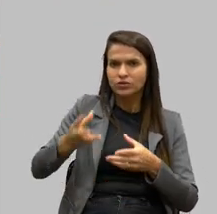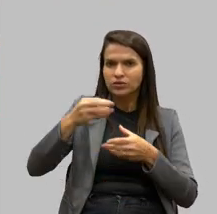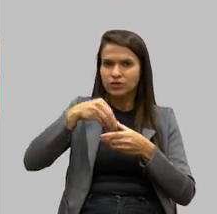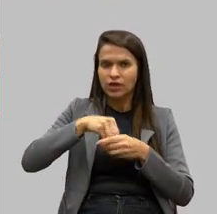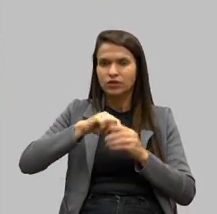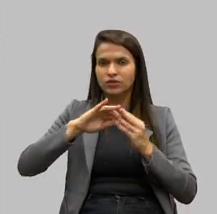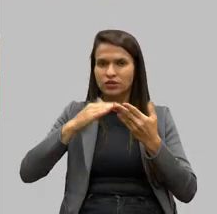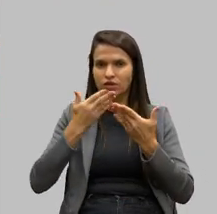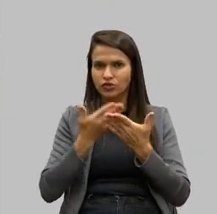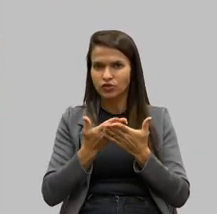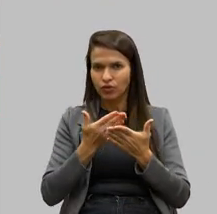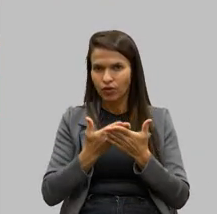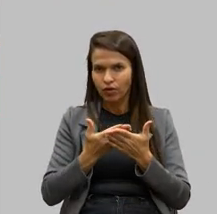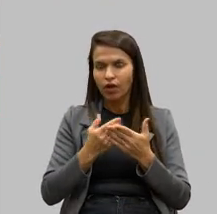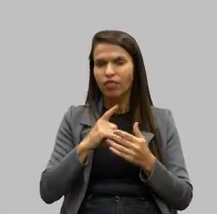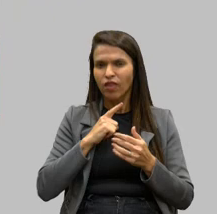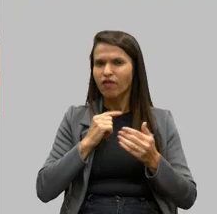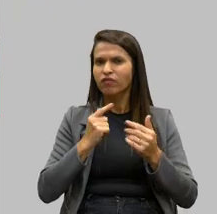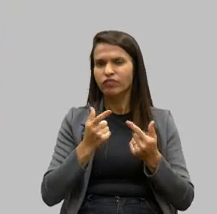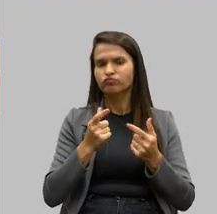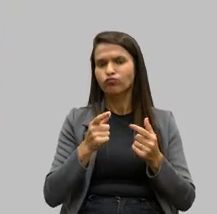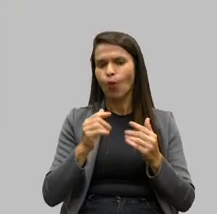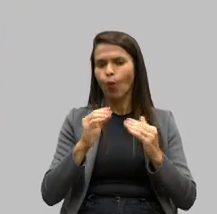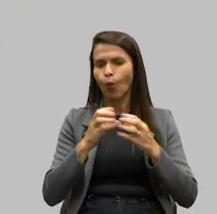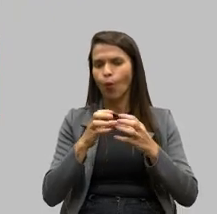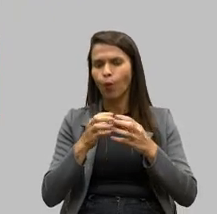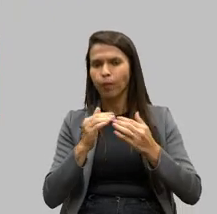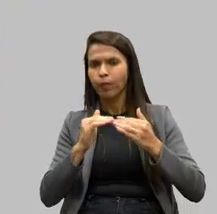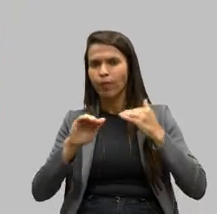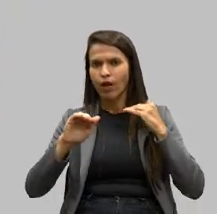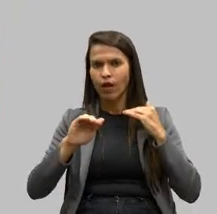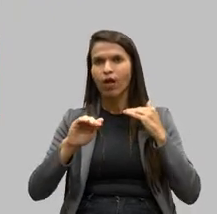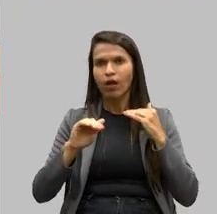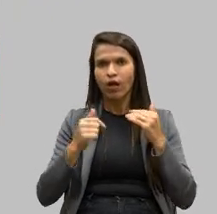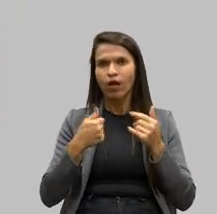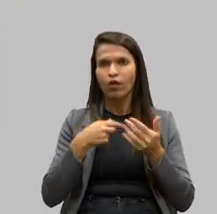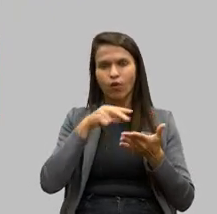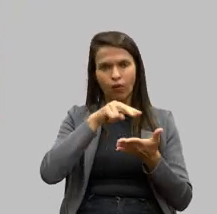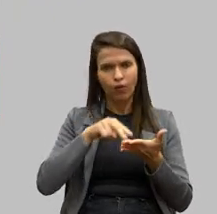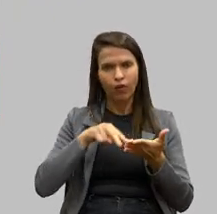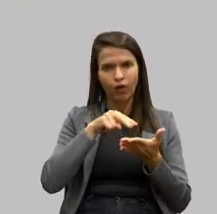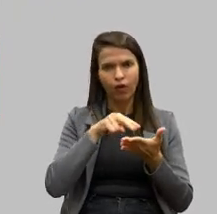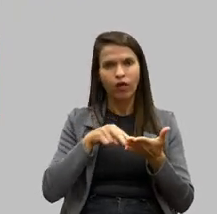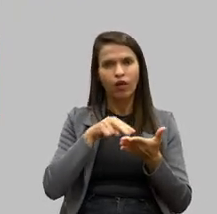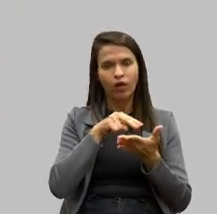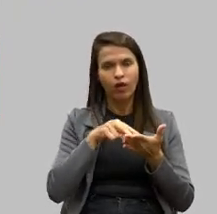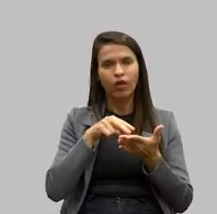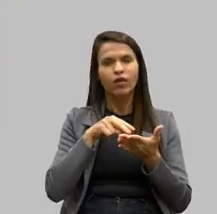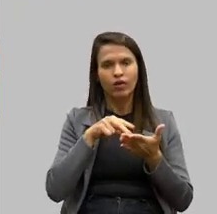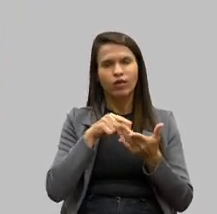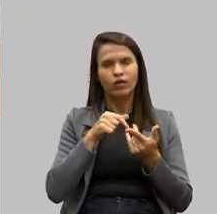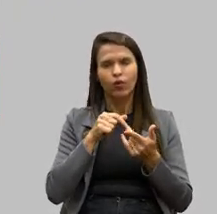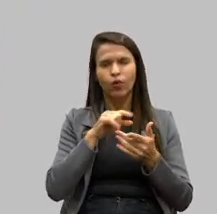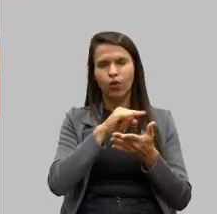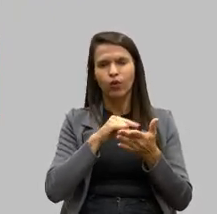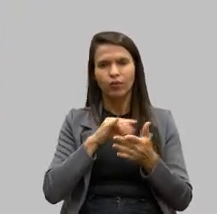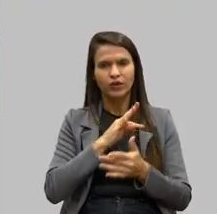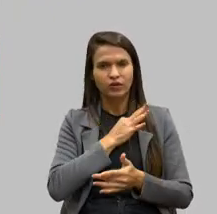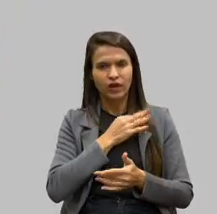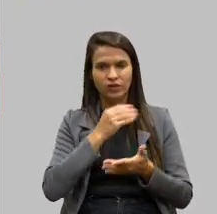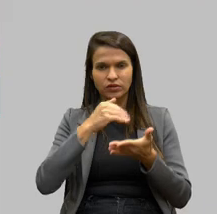posição técnica da Secretaria de Estado da Educação. Eu li a posição técnica da secretaria. Então, para